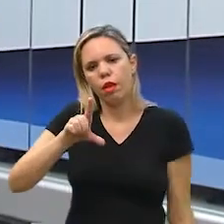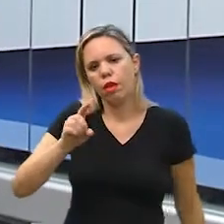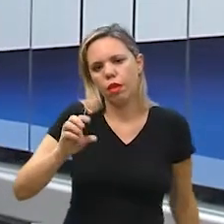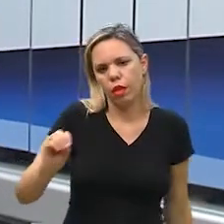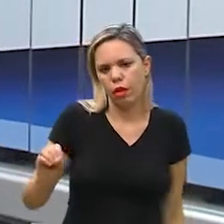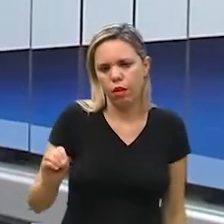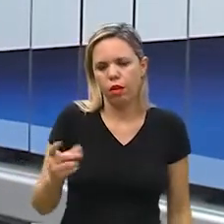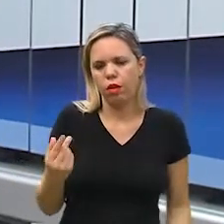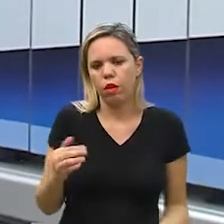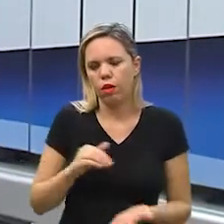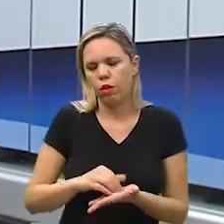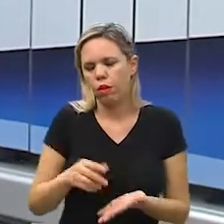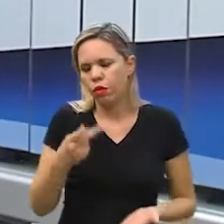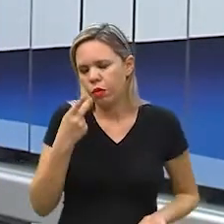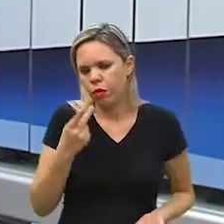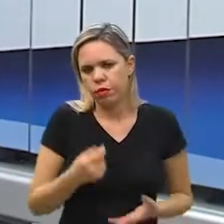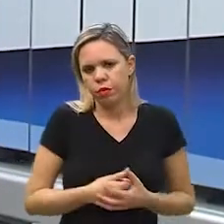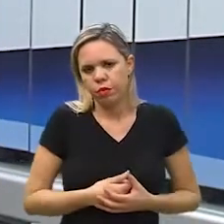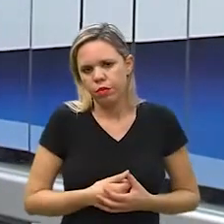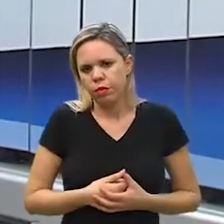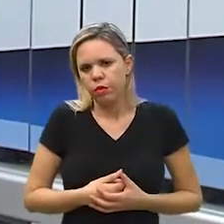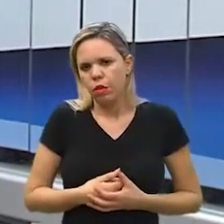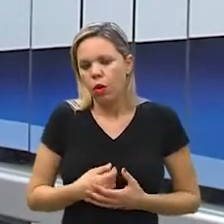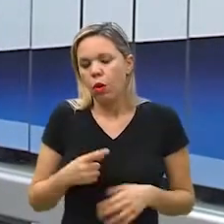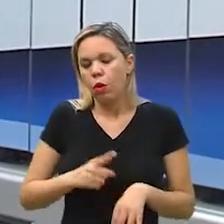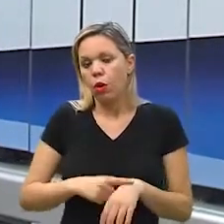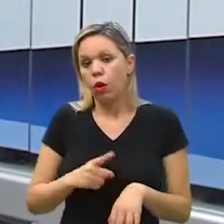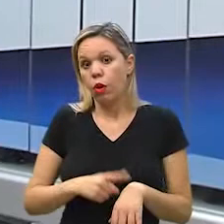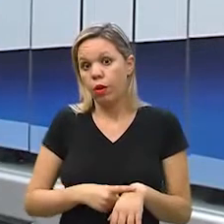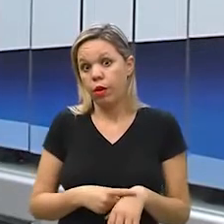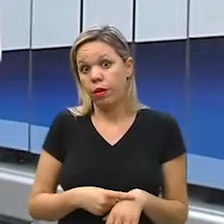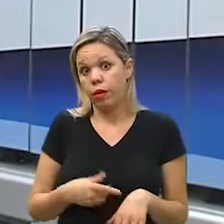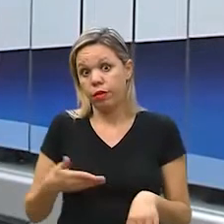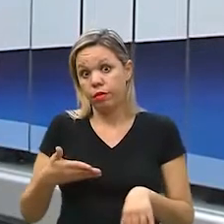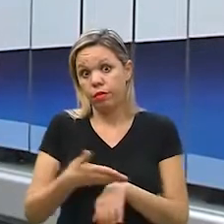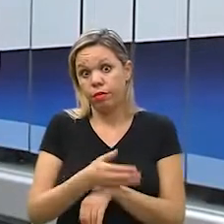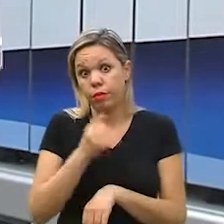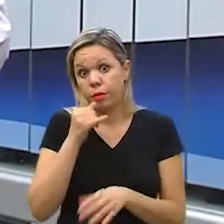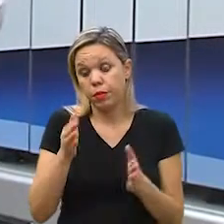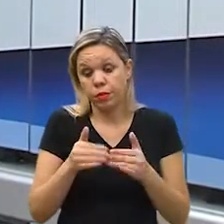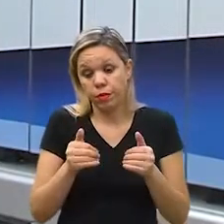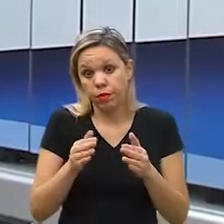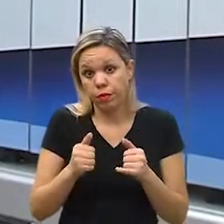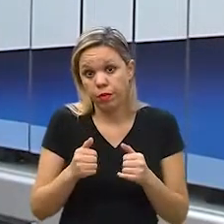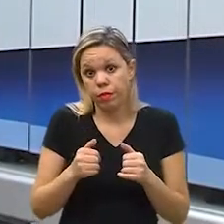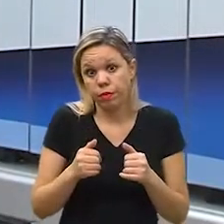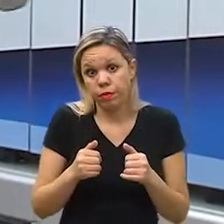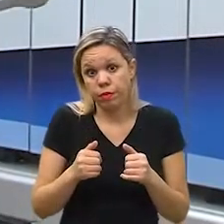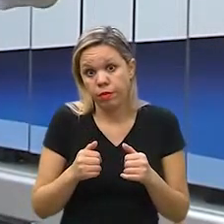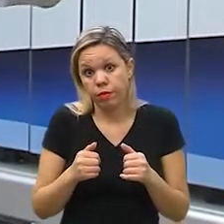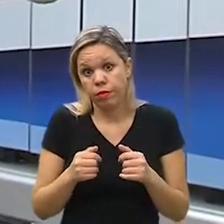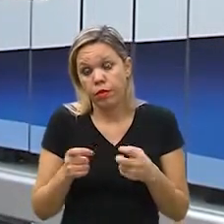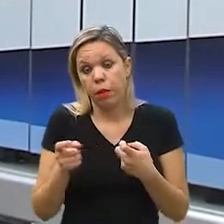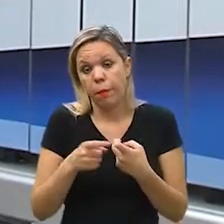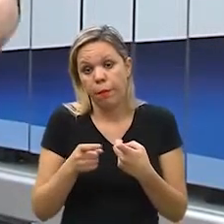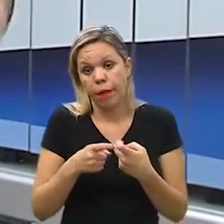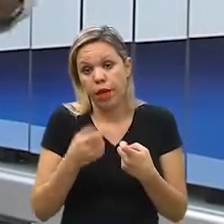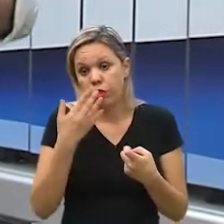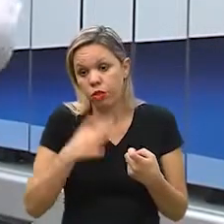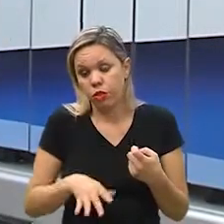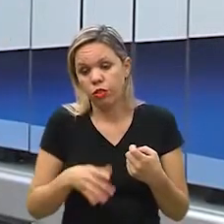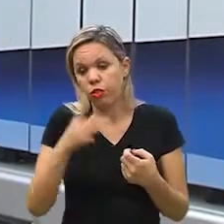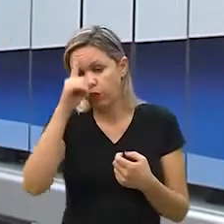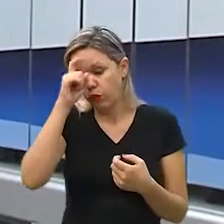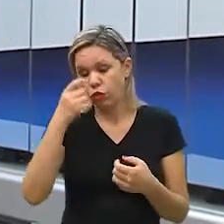e, como o secretário disse, em qual momento que entra aquele pedido de mais pediatra aqui no meu hospital,